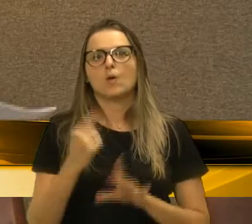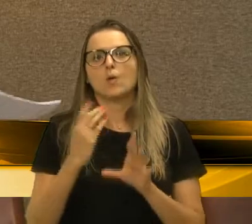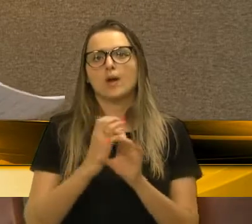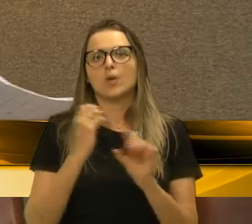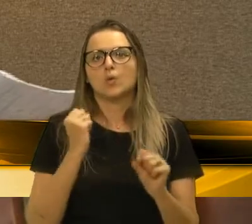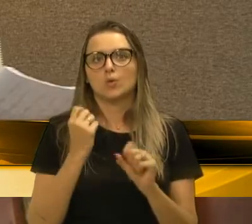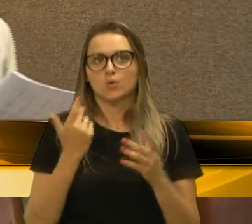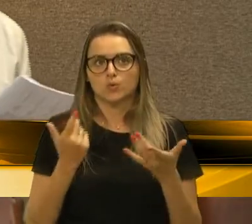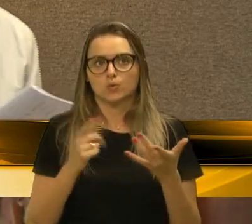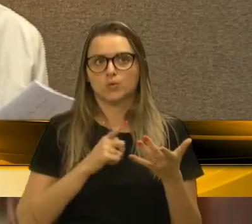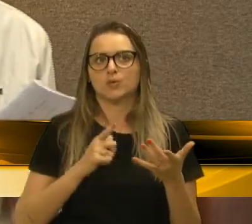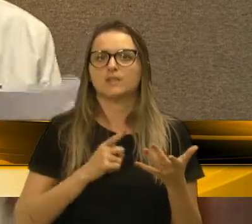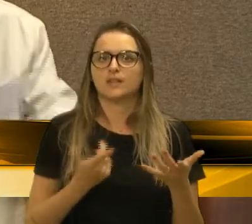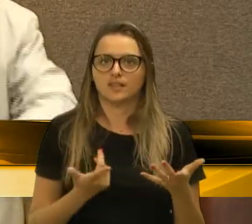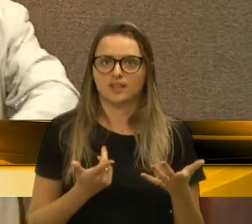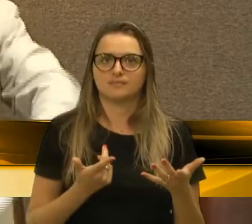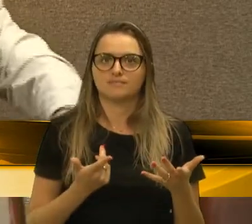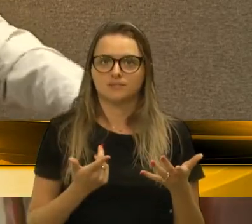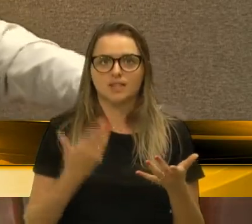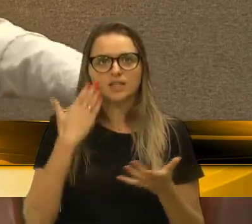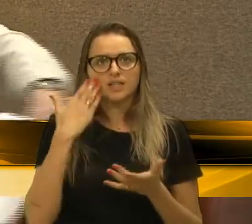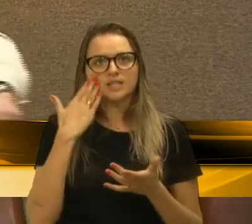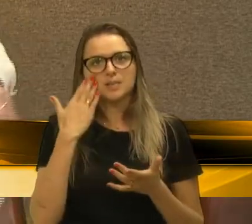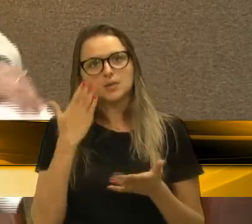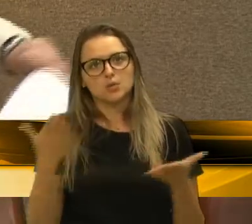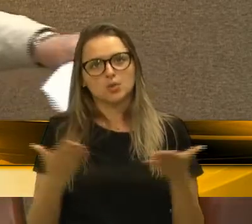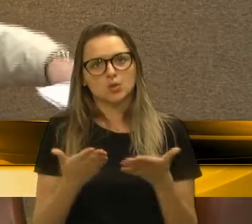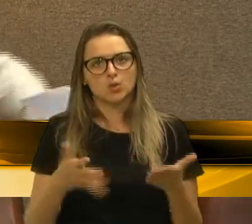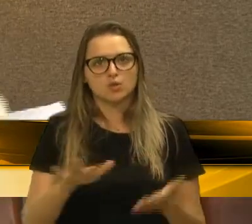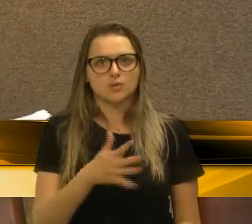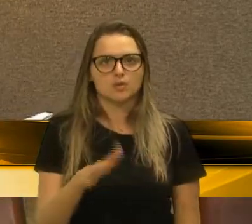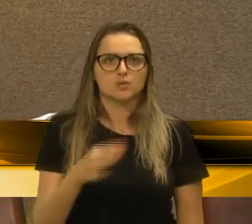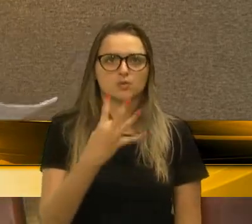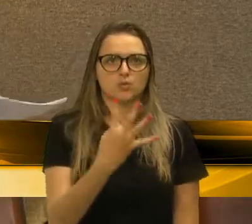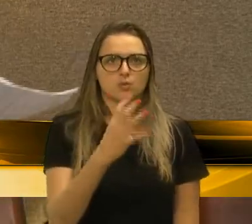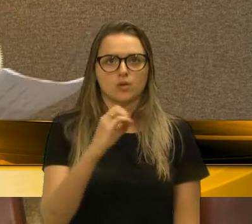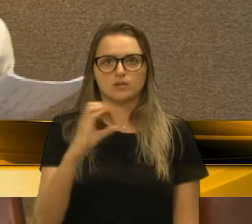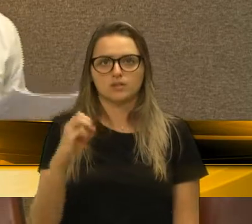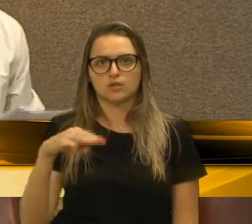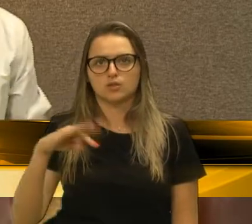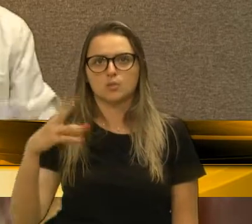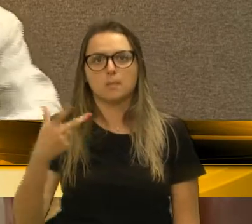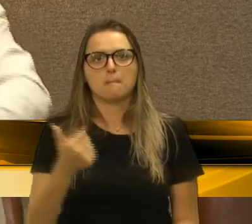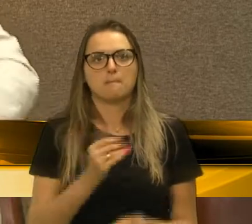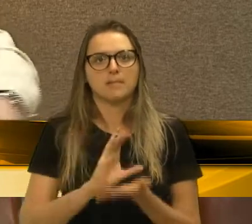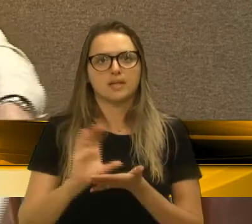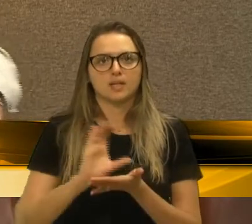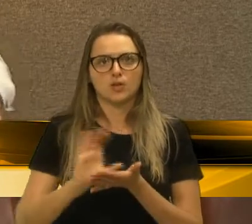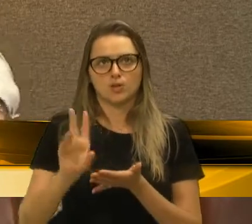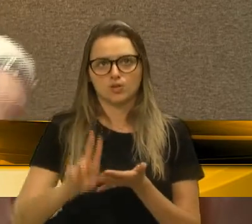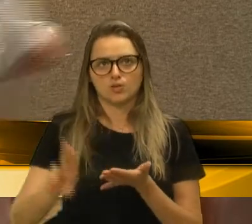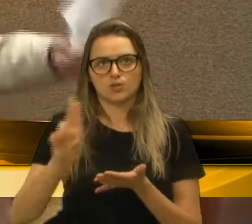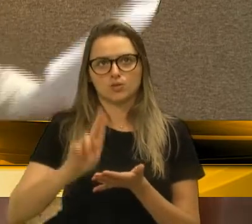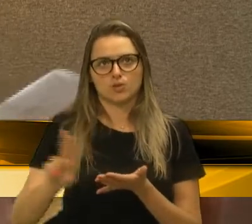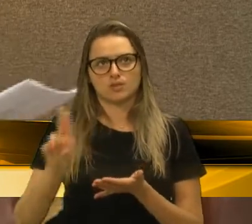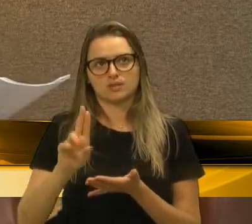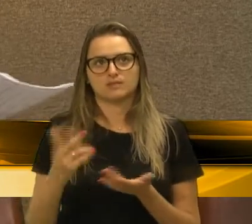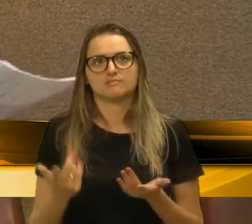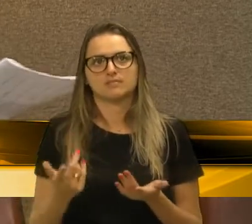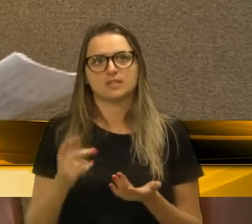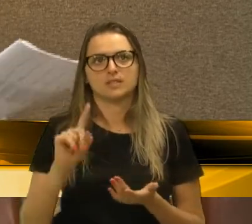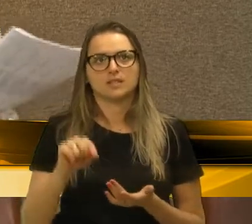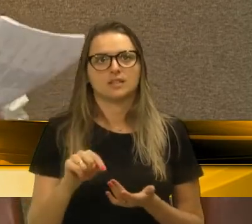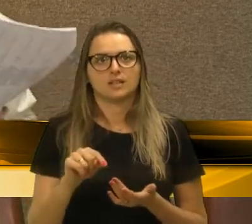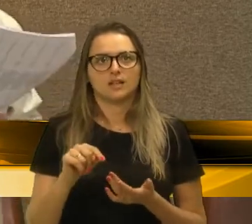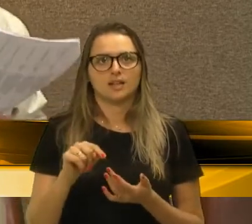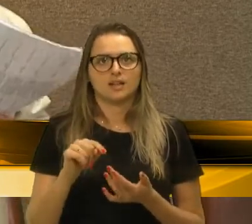seu investimento? Sabendo que hoje, mais ou menos, a Visat tem uns 400 milhões de investimento. Hoje era melhor botar na bolsa em qualquer investimento que botar em